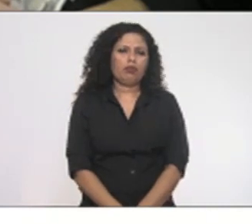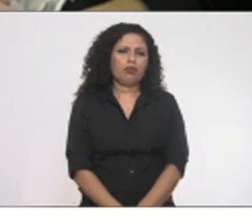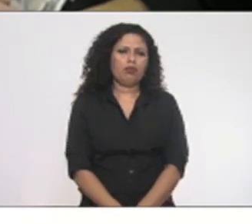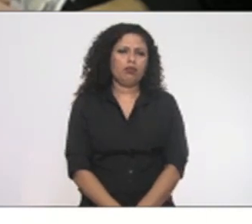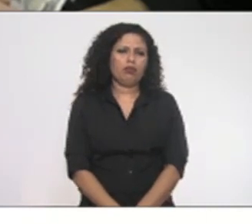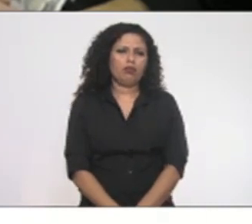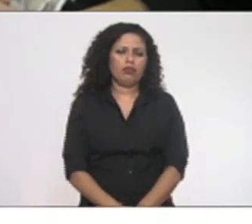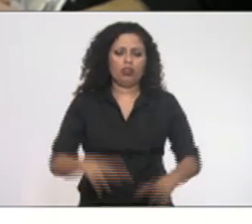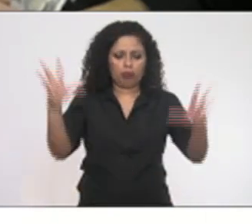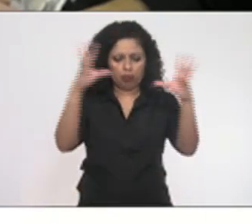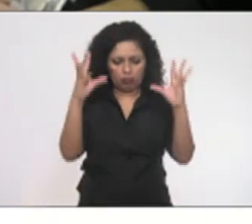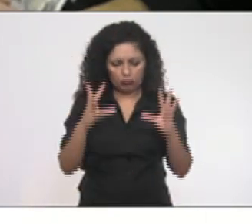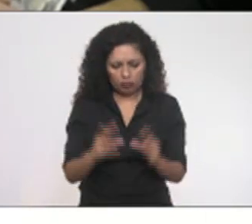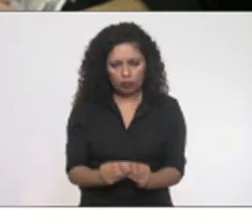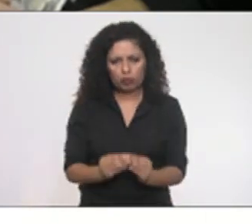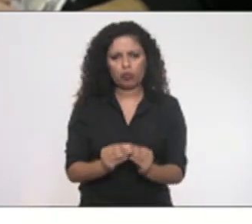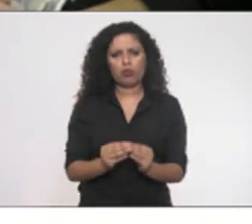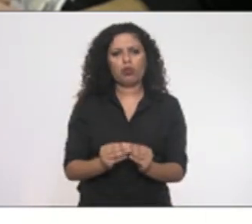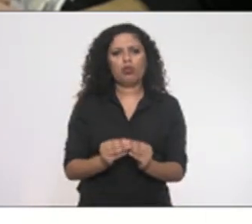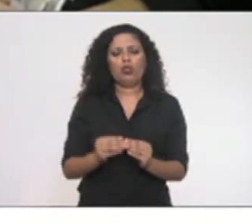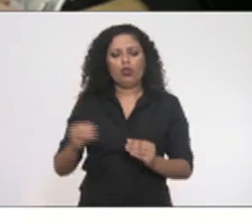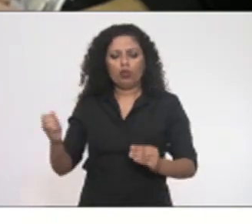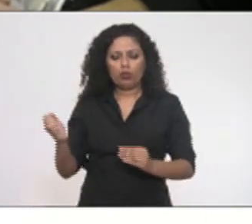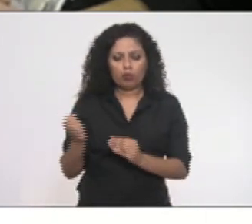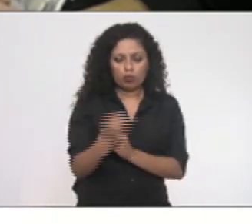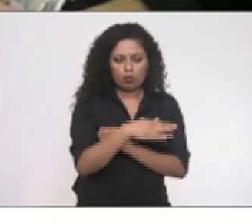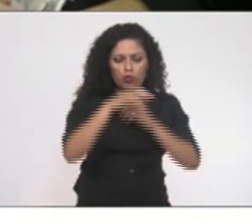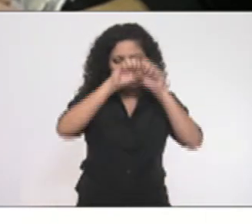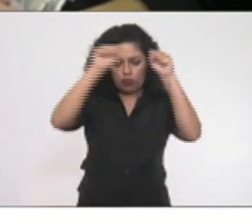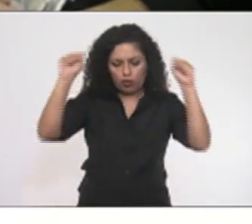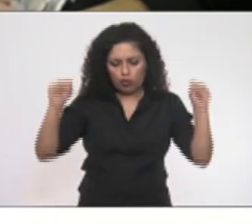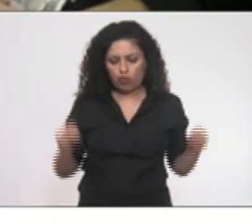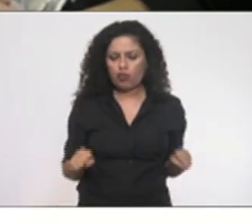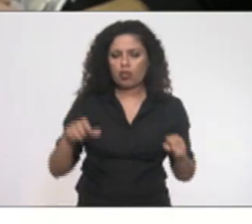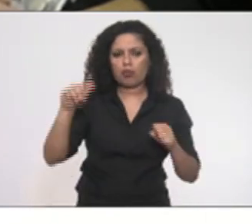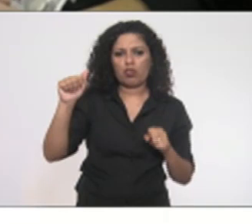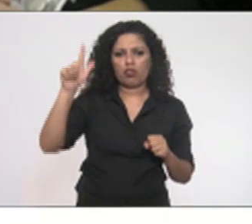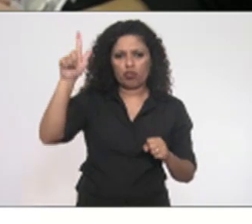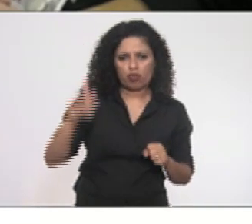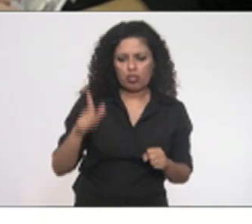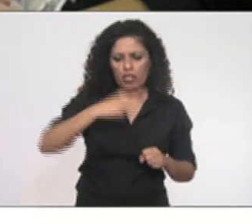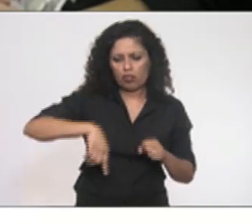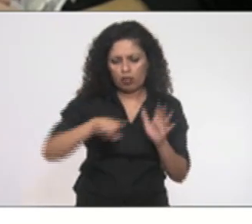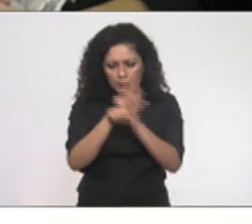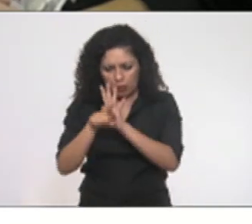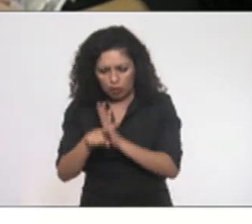as conclusões: o modelo proposto do novo mercado de gás natural foi analisado e corroborado pela Agência Internacional de